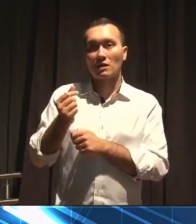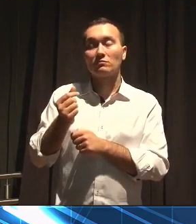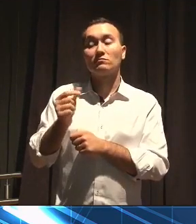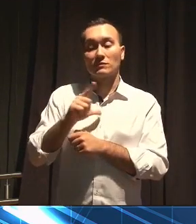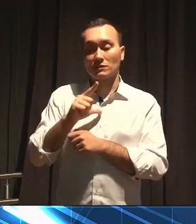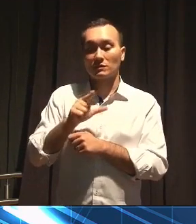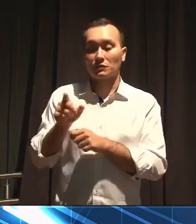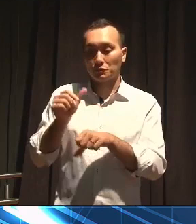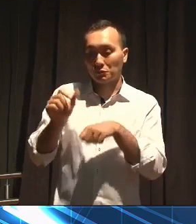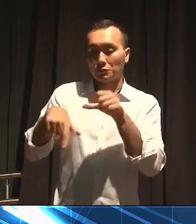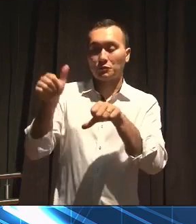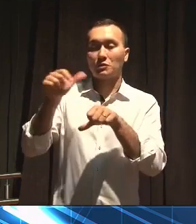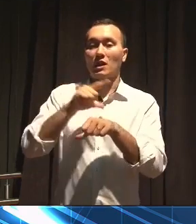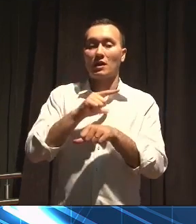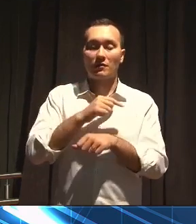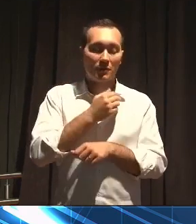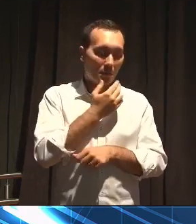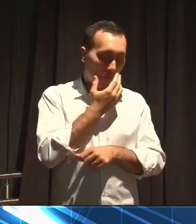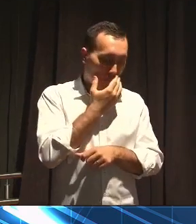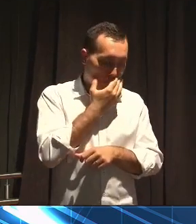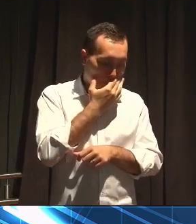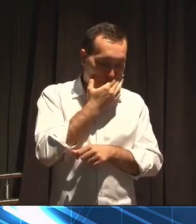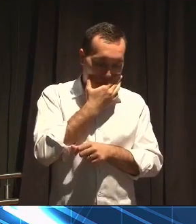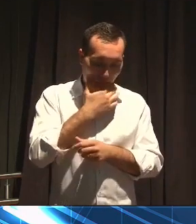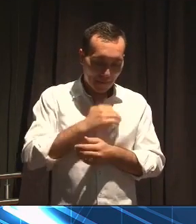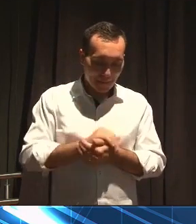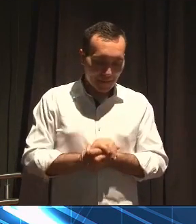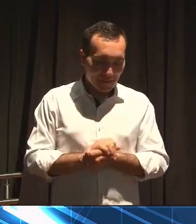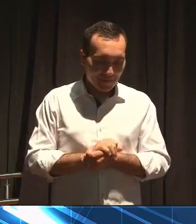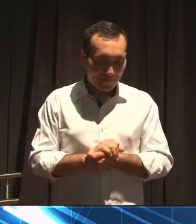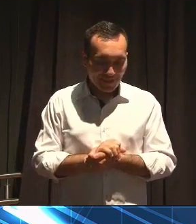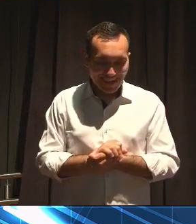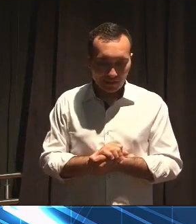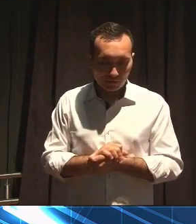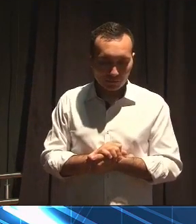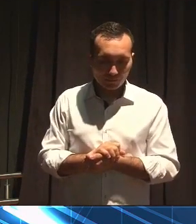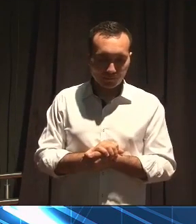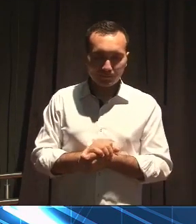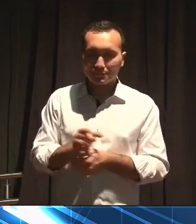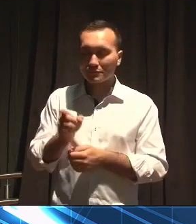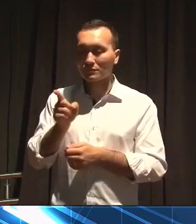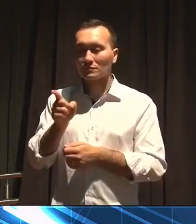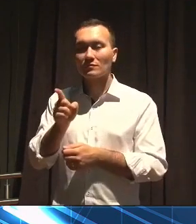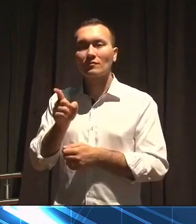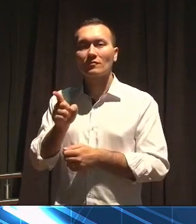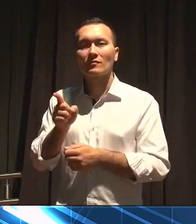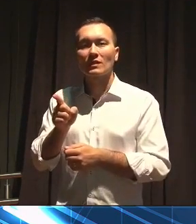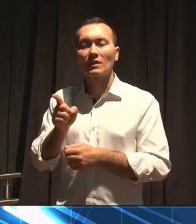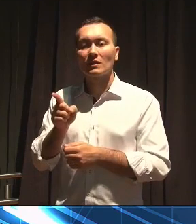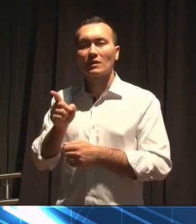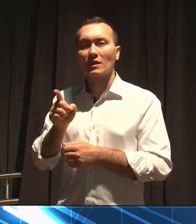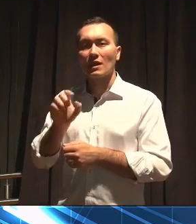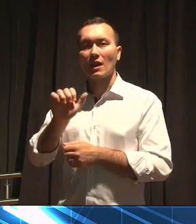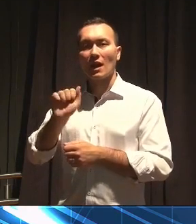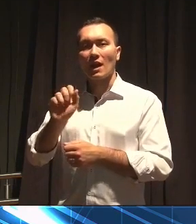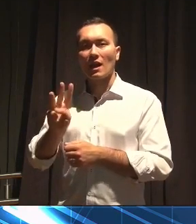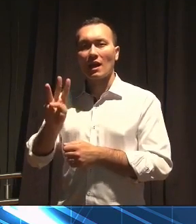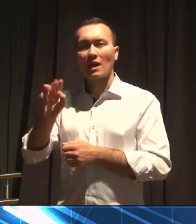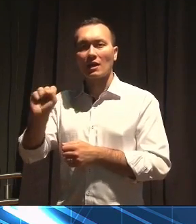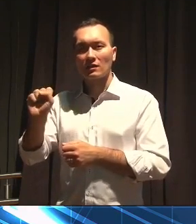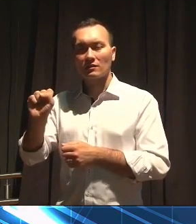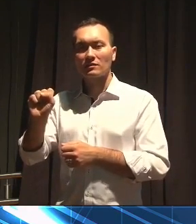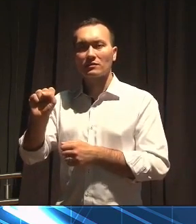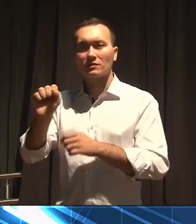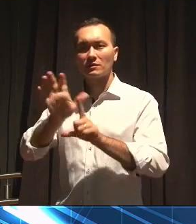grande e nesse momento nós chegamos na nossa conta de AWS e ele bateu o pico, o maior pico de todos os